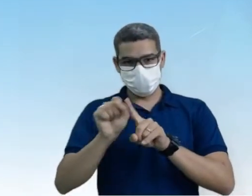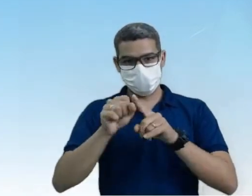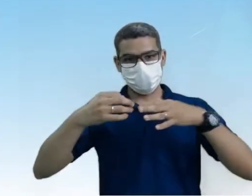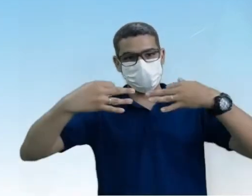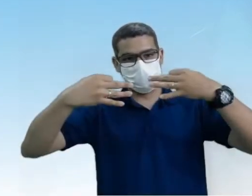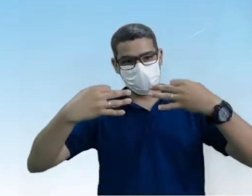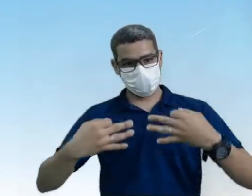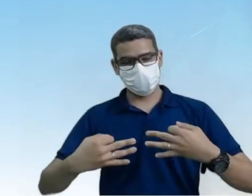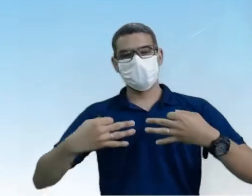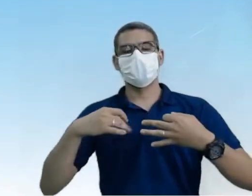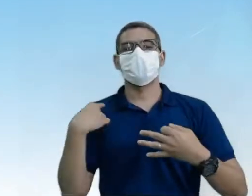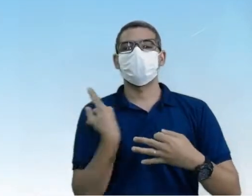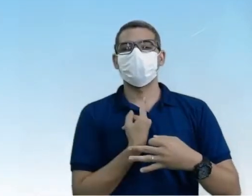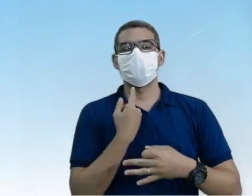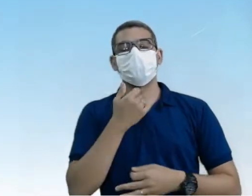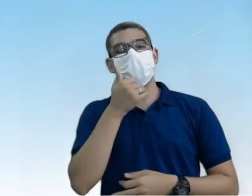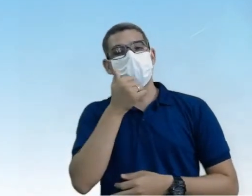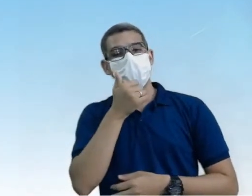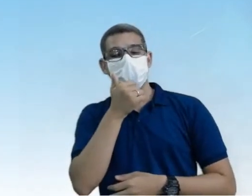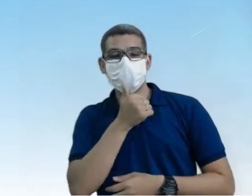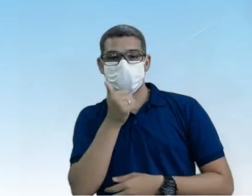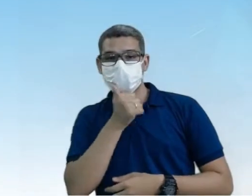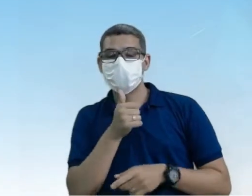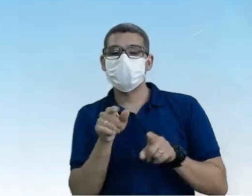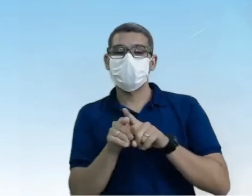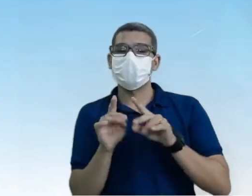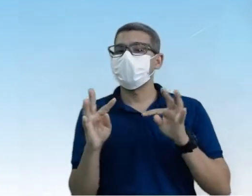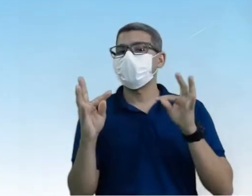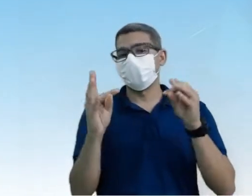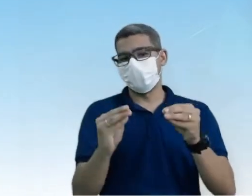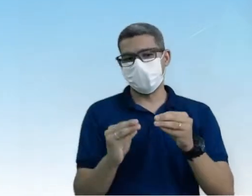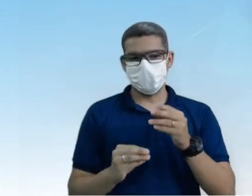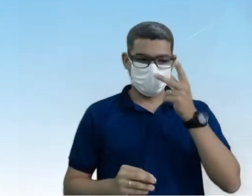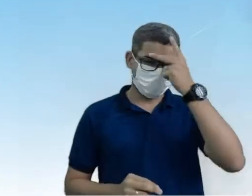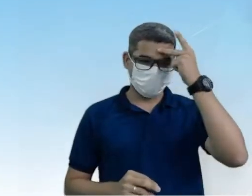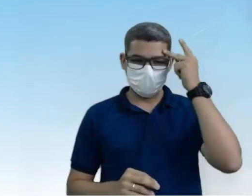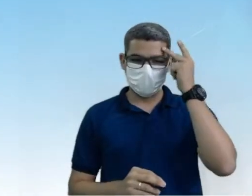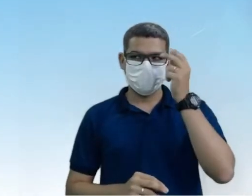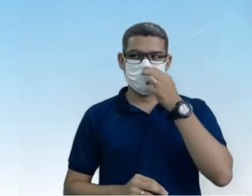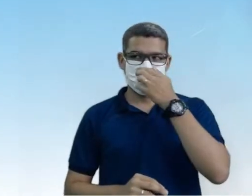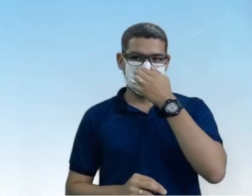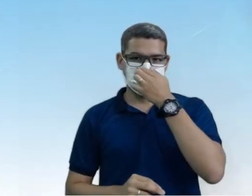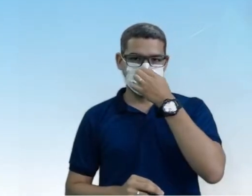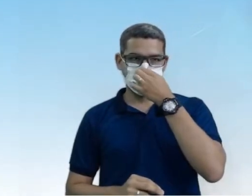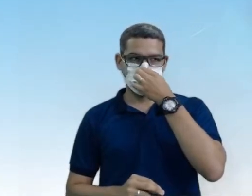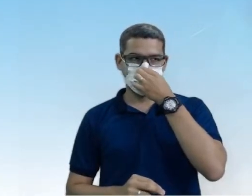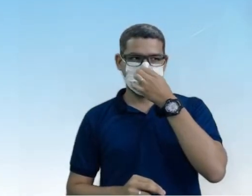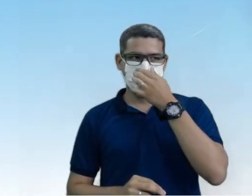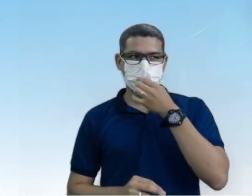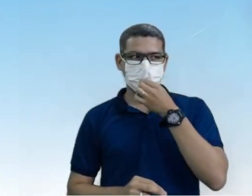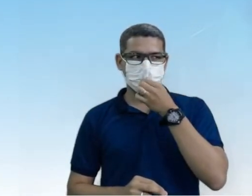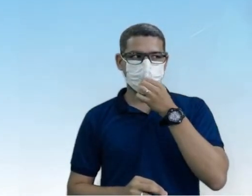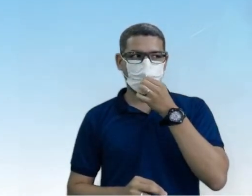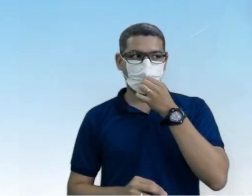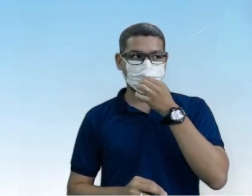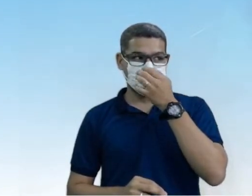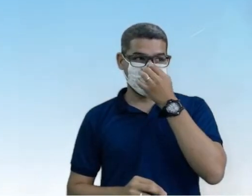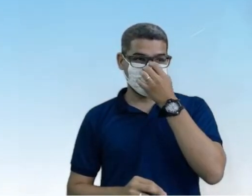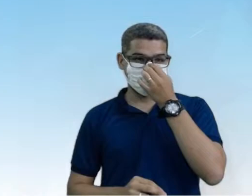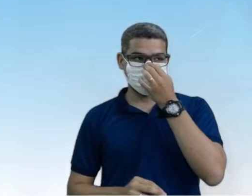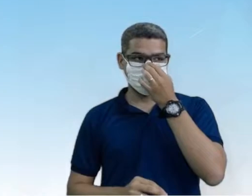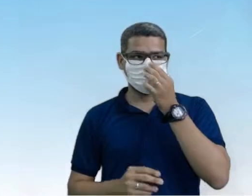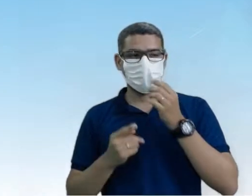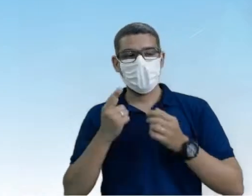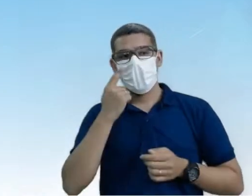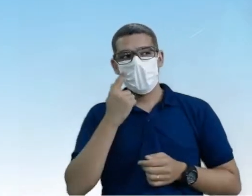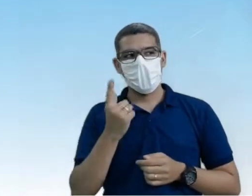justa para a gente, mulher, e também para todo mundo, tá? Então, não foi nada grave. Vamos lá. Olha só,